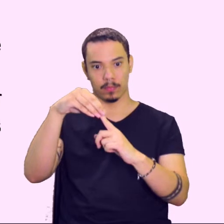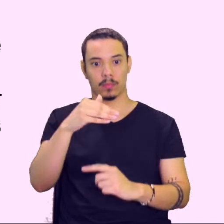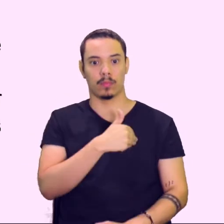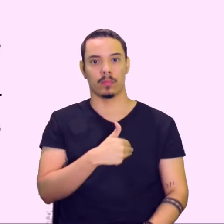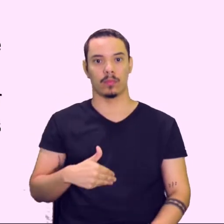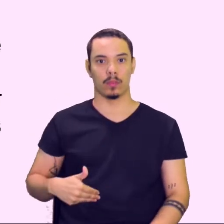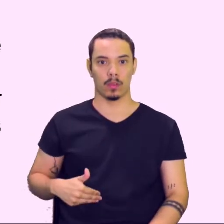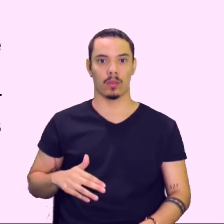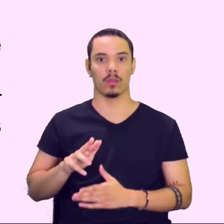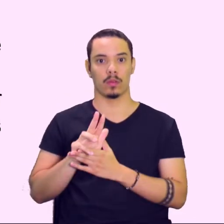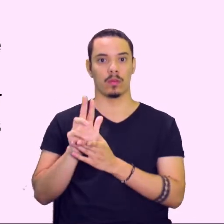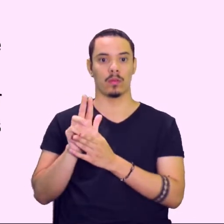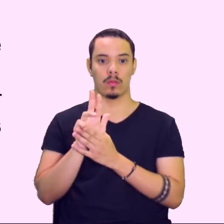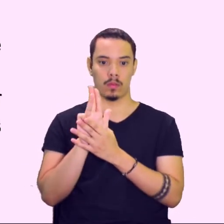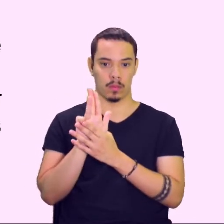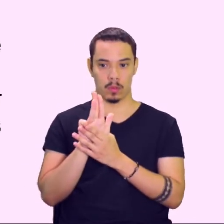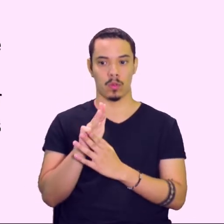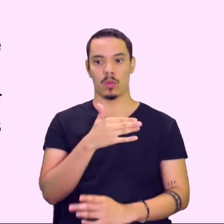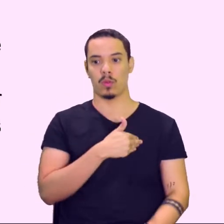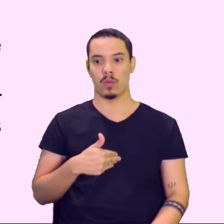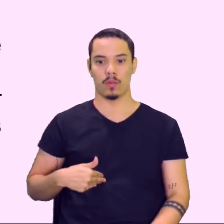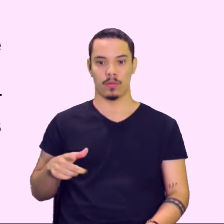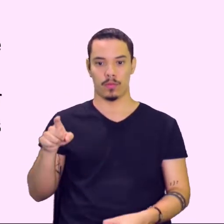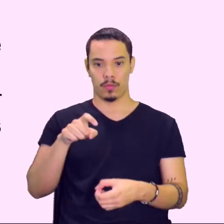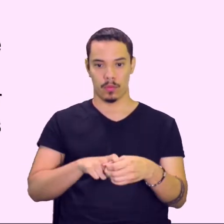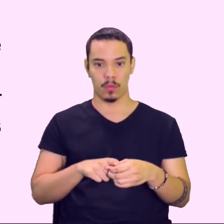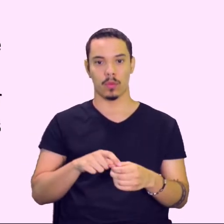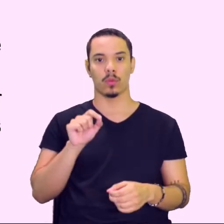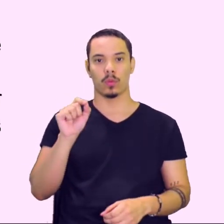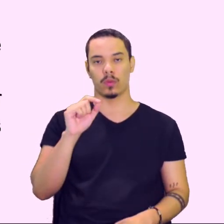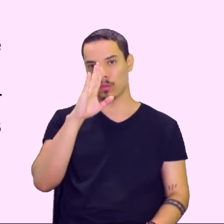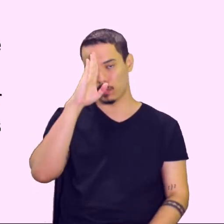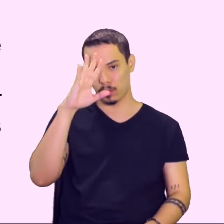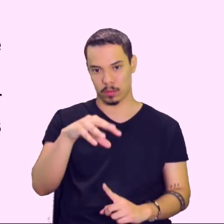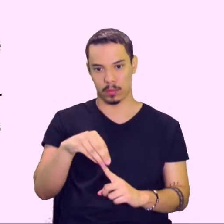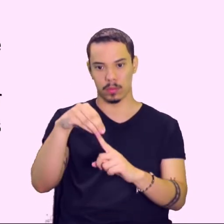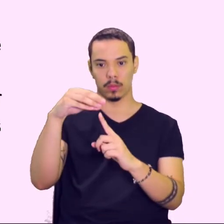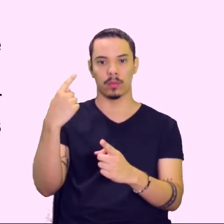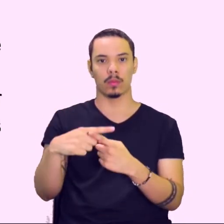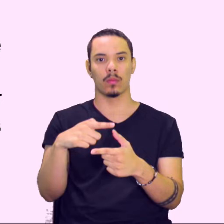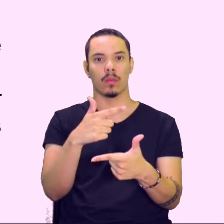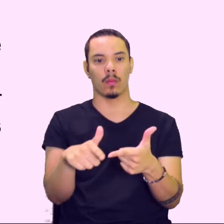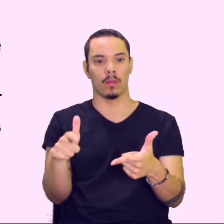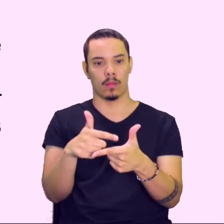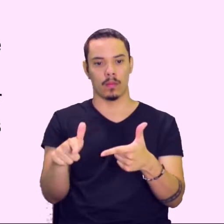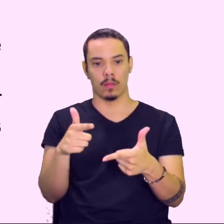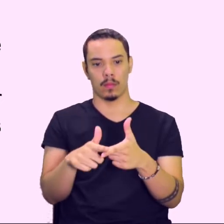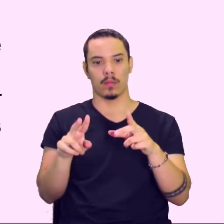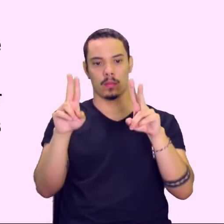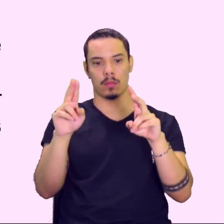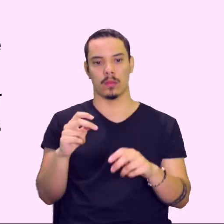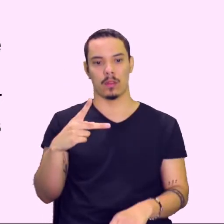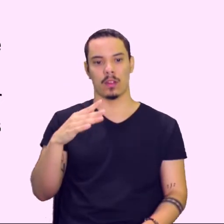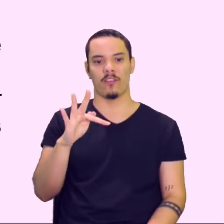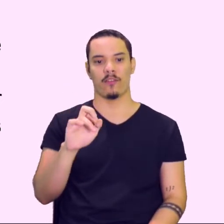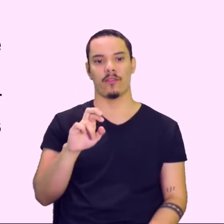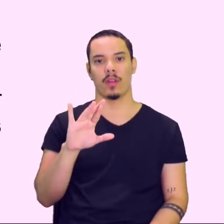o projeto voltou a ser prioridade para o Estado em razão dos problemas com as Farc, lá na Colômbia, que